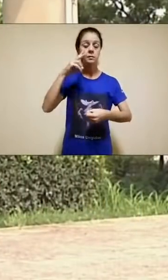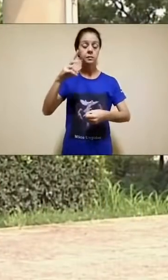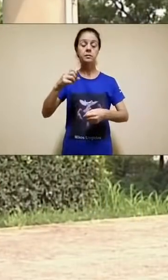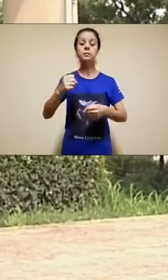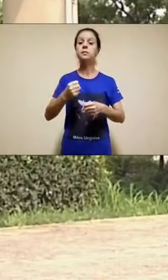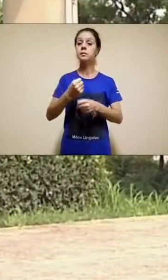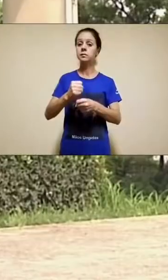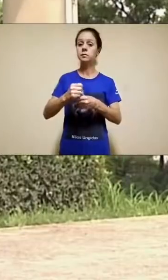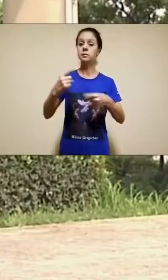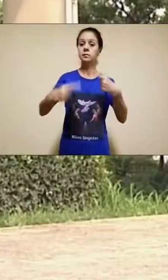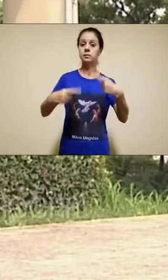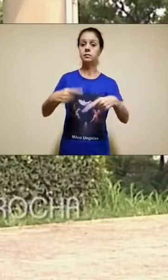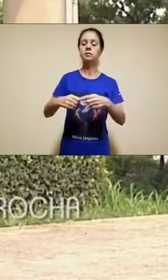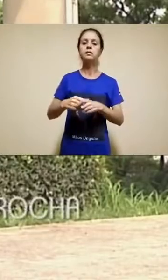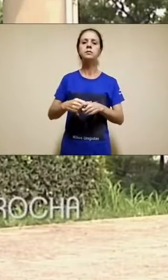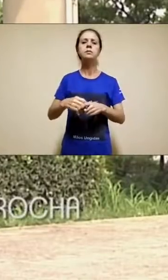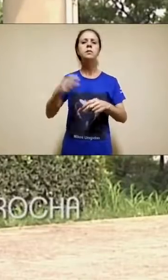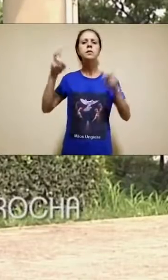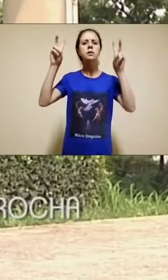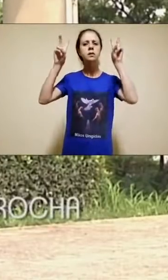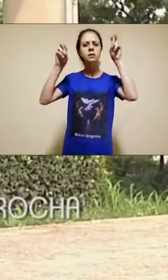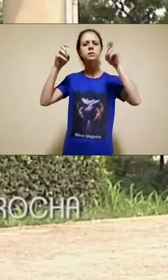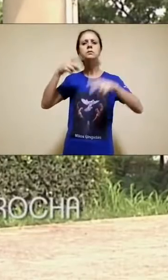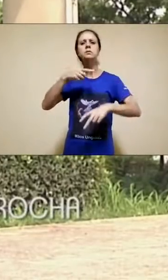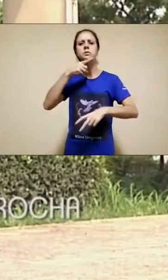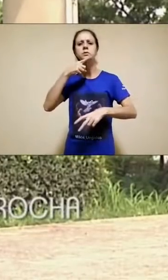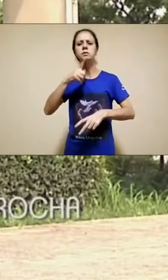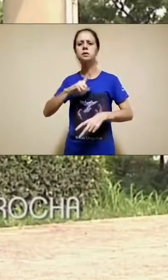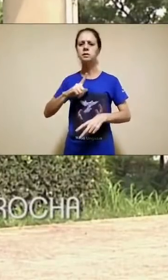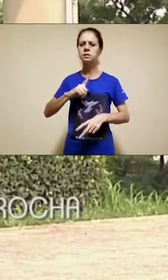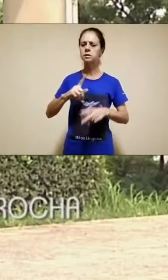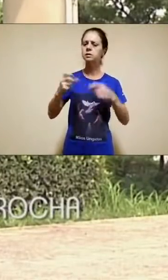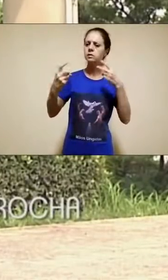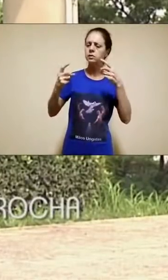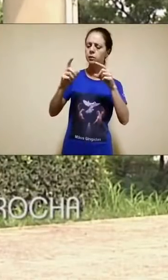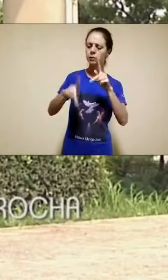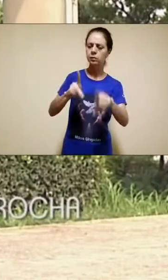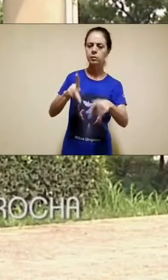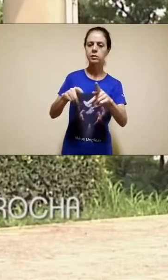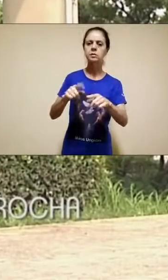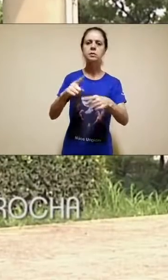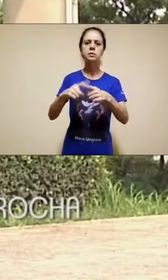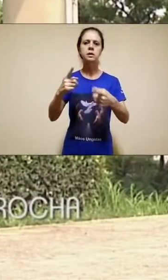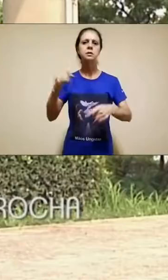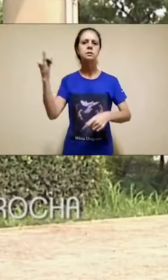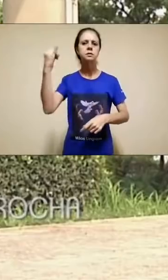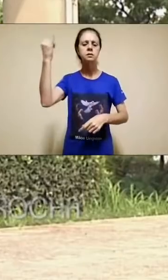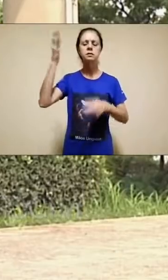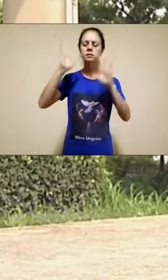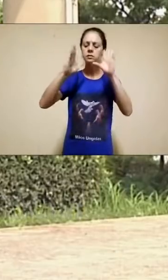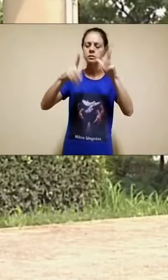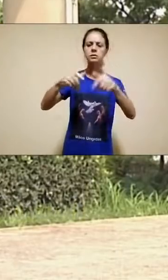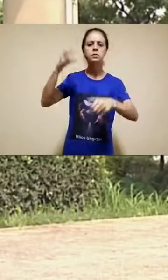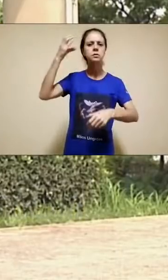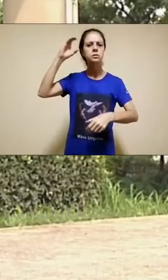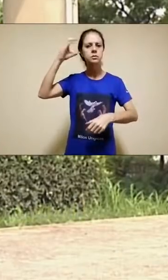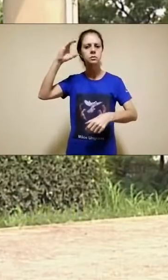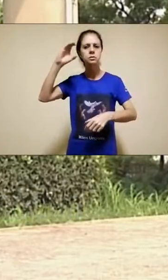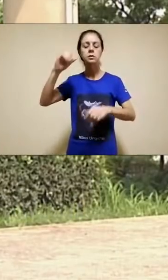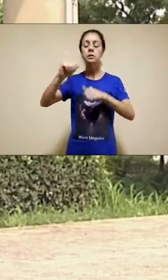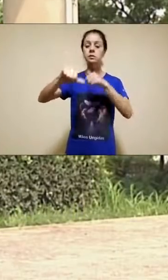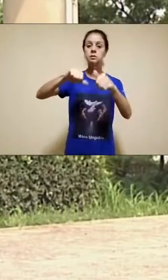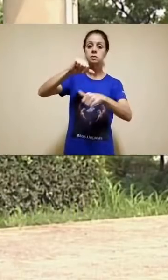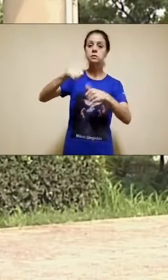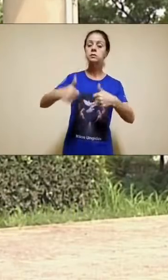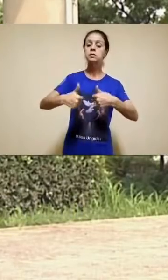reforma política ainda é um assunto que gera muitas dúvidas na população. Mas é fundamental que todos estejam conscientes das